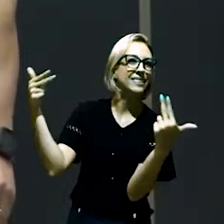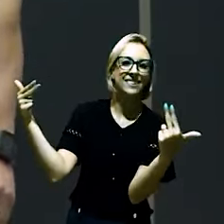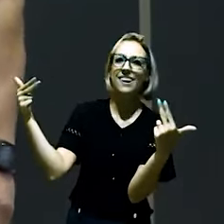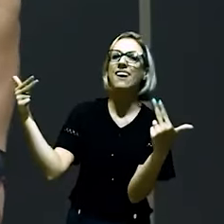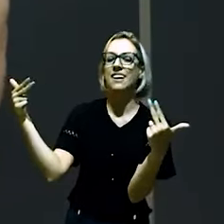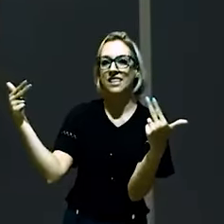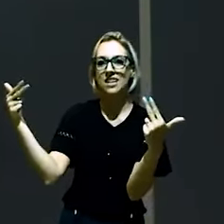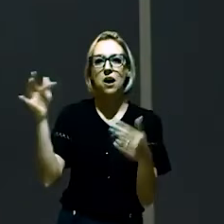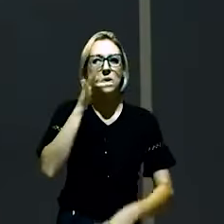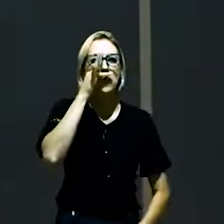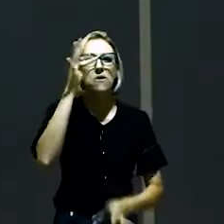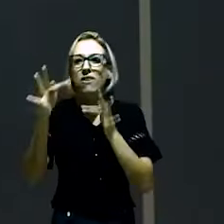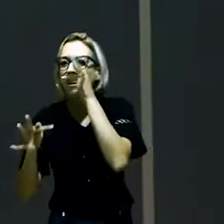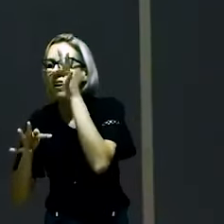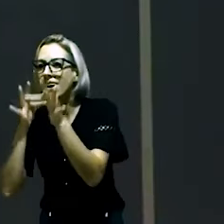muros.